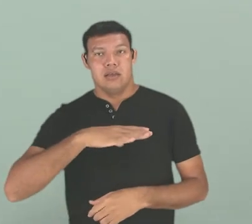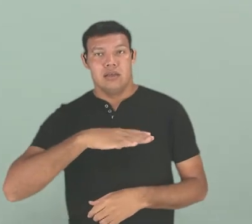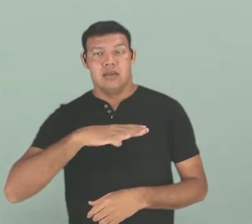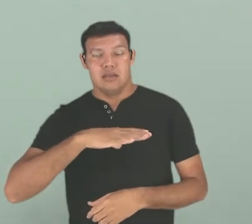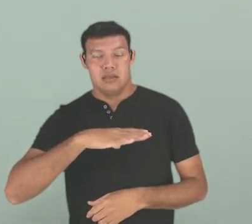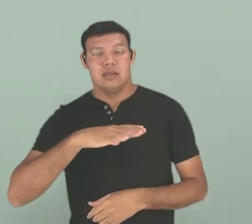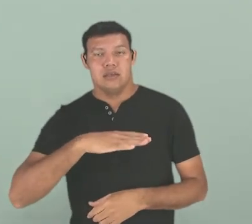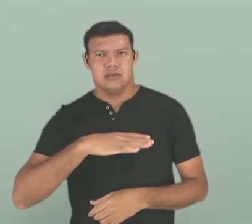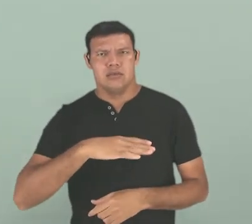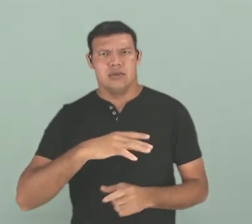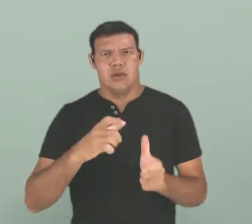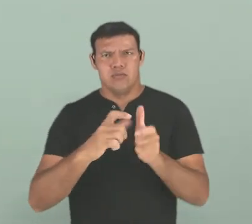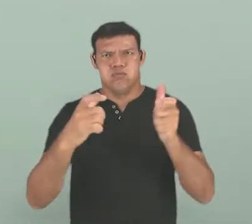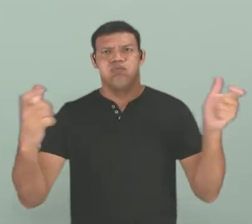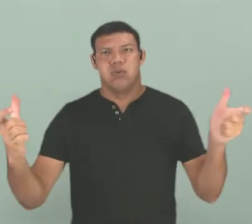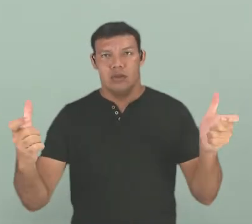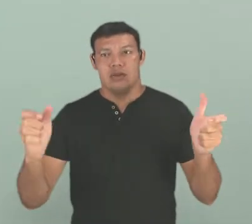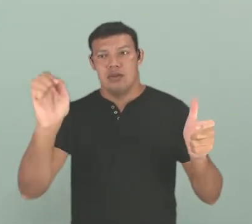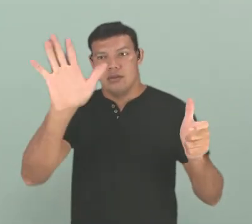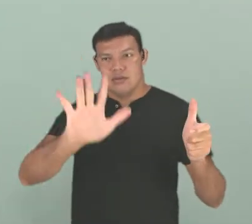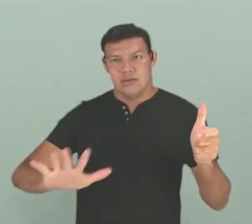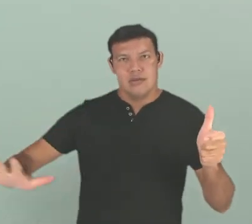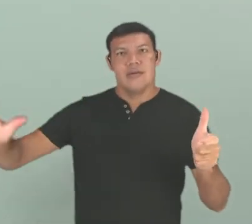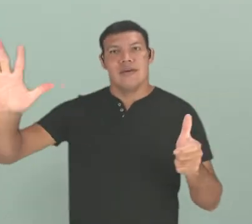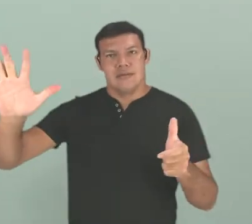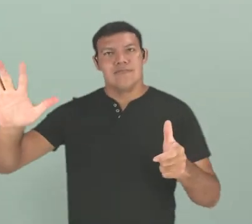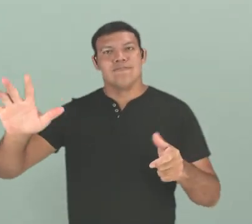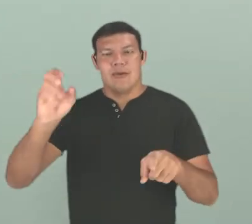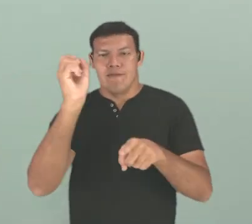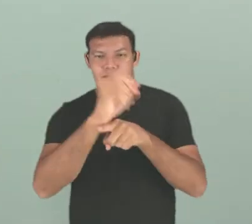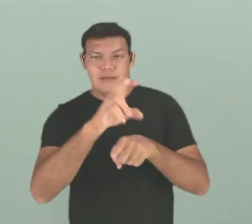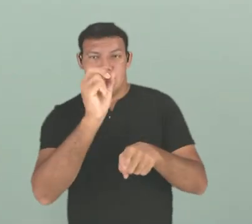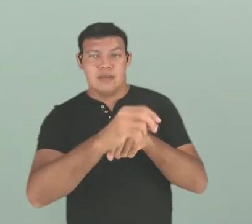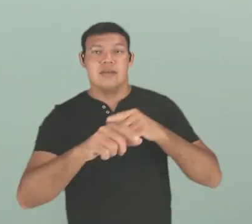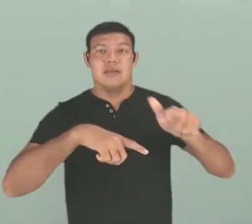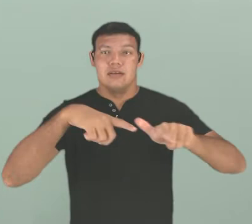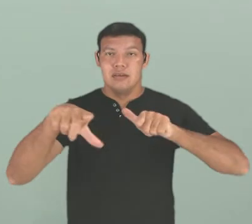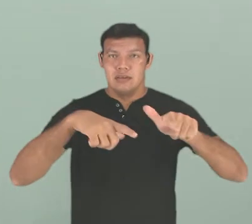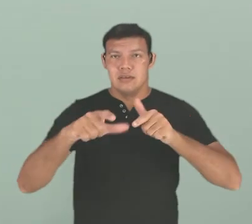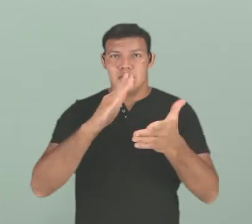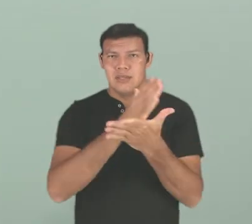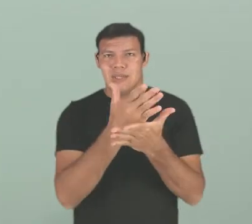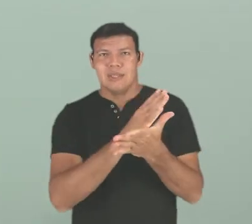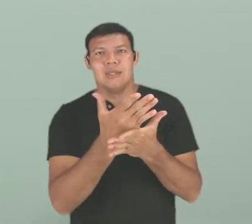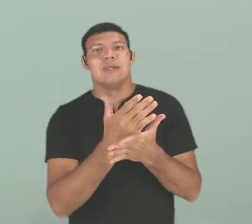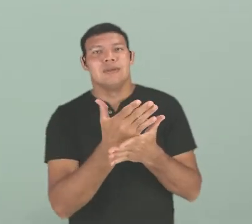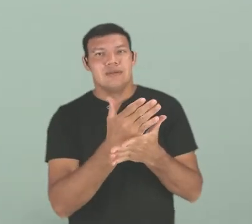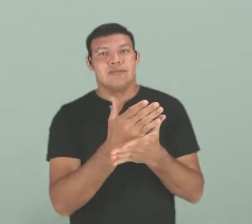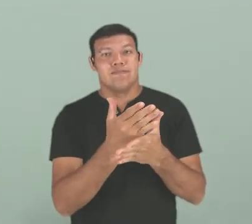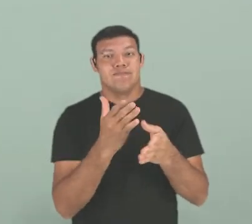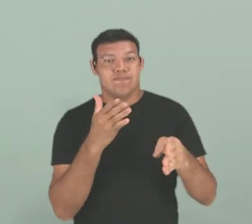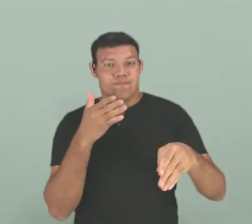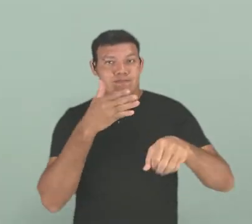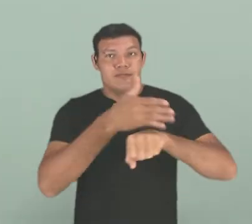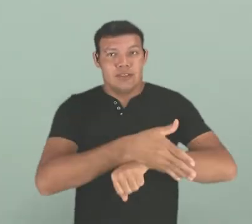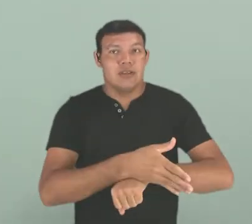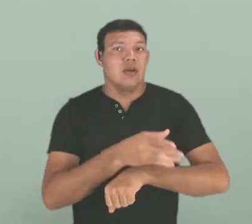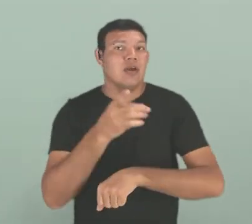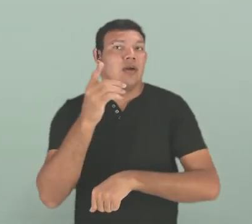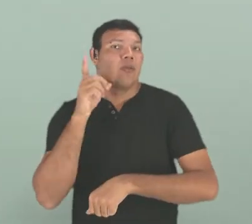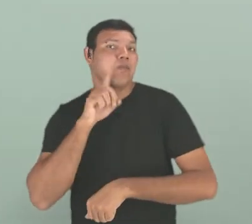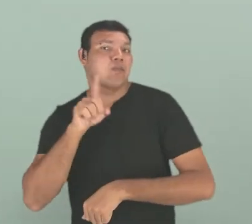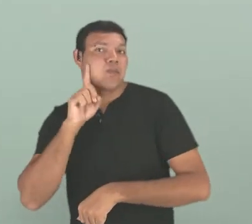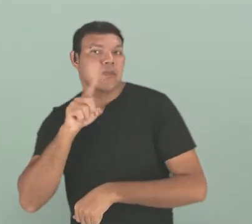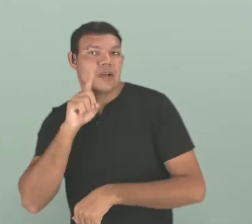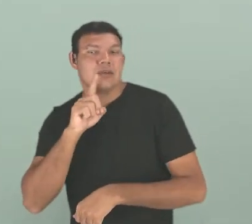Lá fora, todo mundo quer ir para a Europa, ofertas de empregos, né? O pessoal quer ultrapassar as fronteiras para ir para os Estados Unidos, por causa do dólar, acha que lá tem